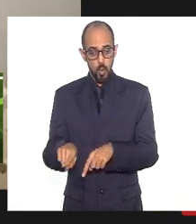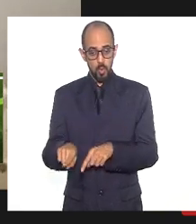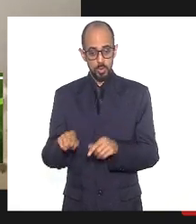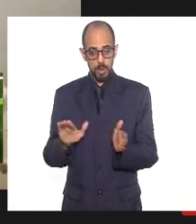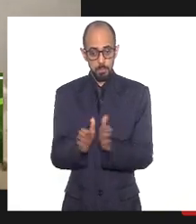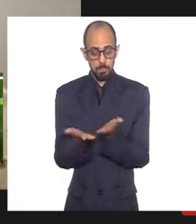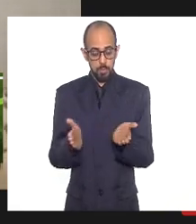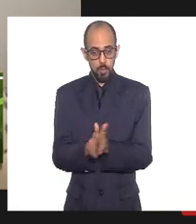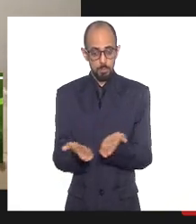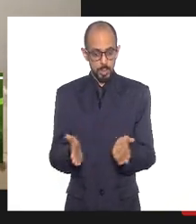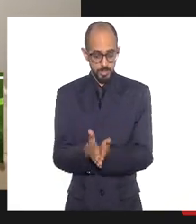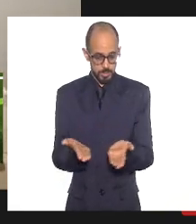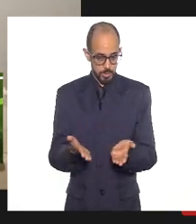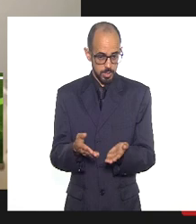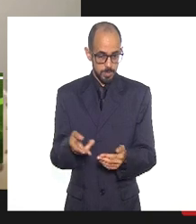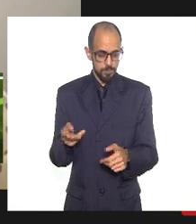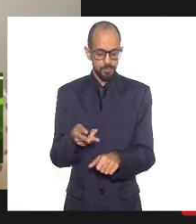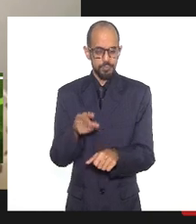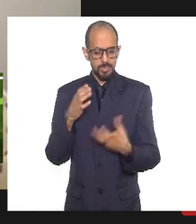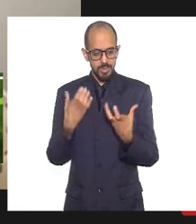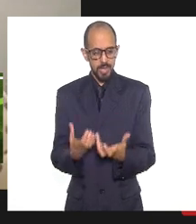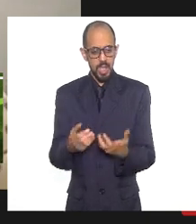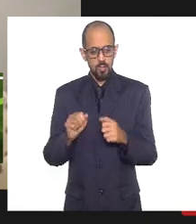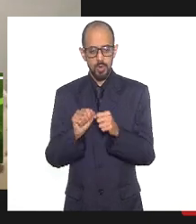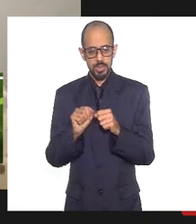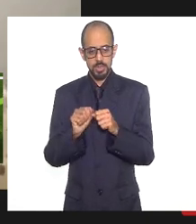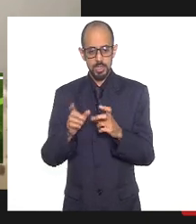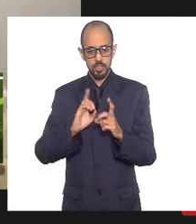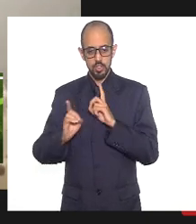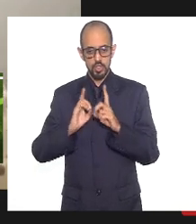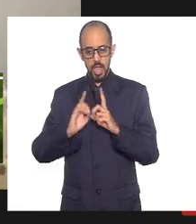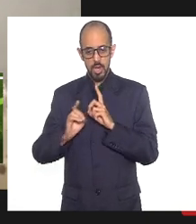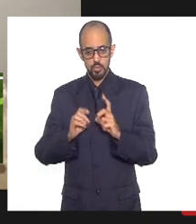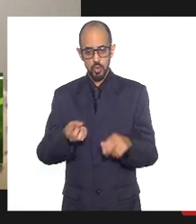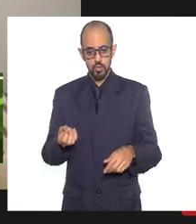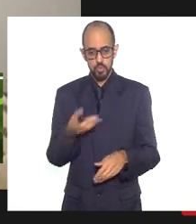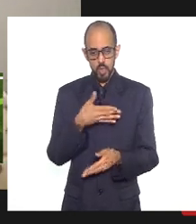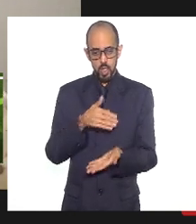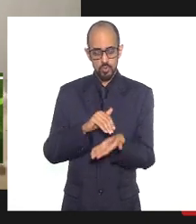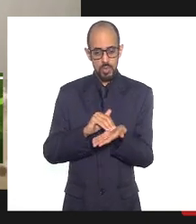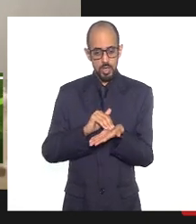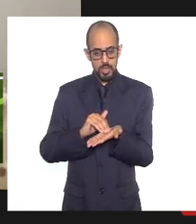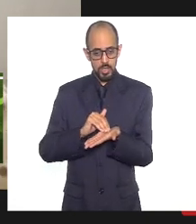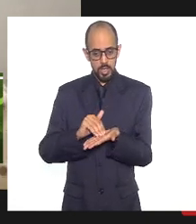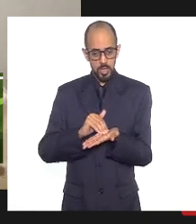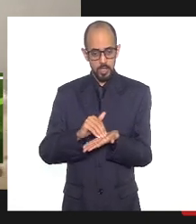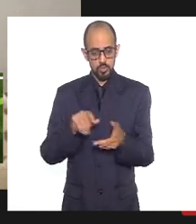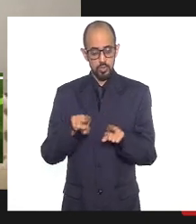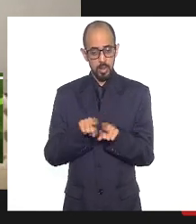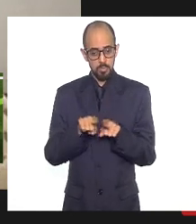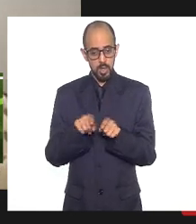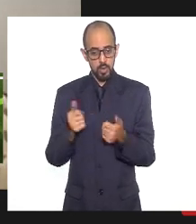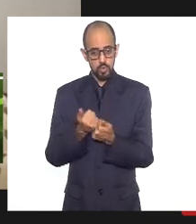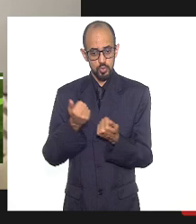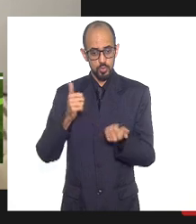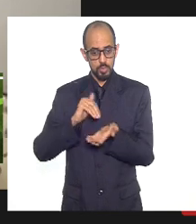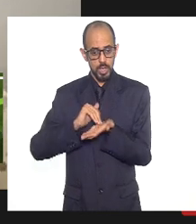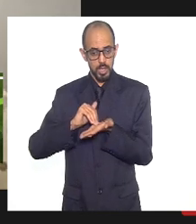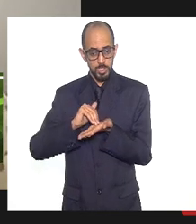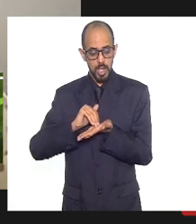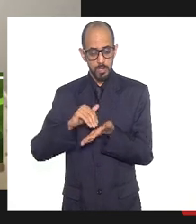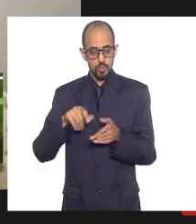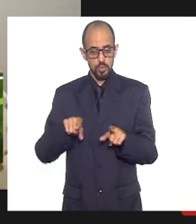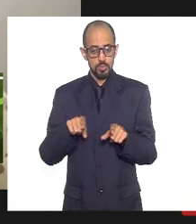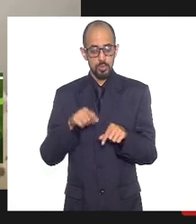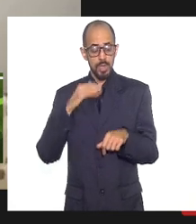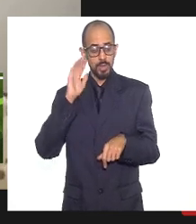extrema pobreza busca fazer esse diálogo com os novos secretários, com os novos subsecretários, entendendo